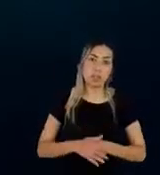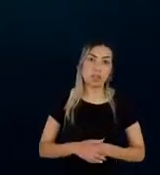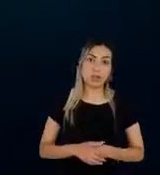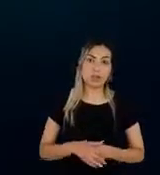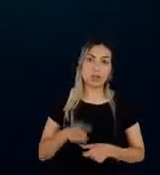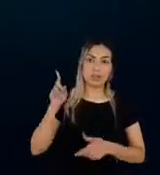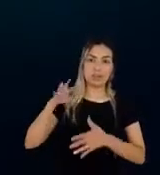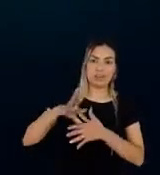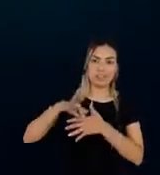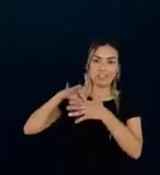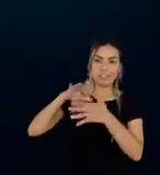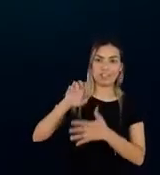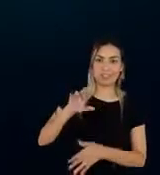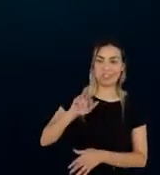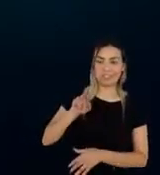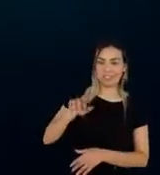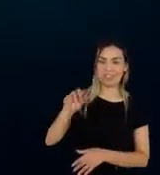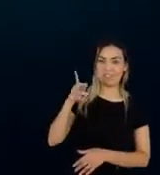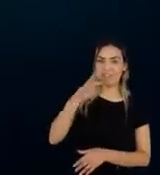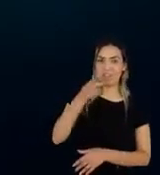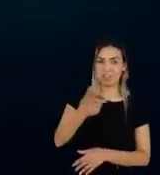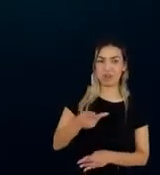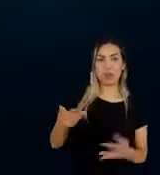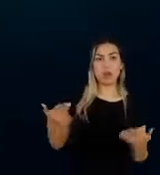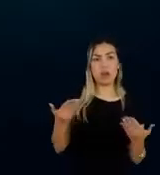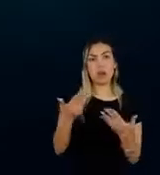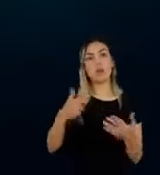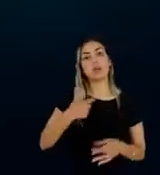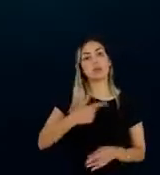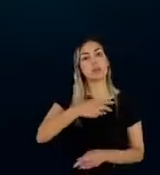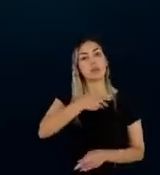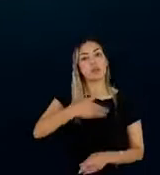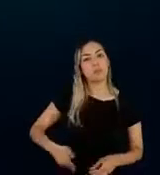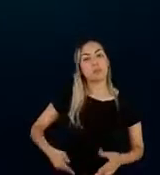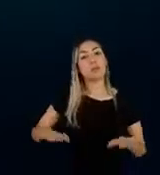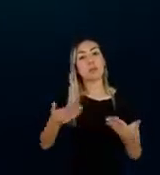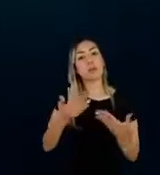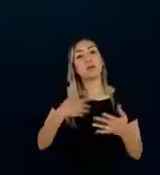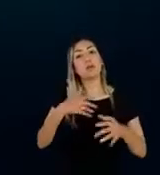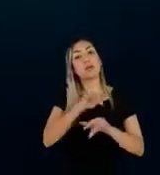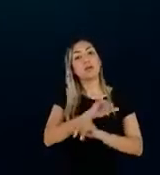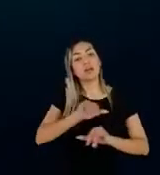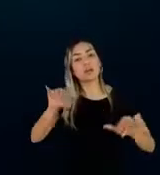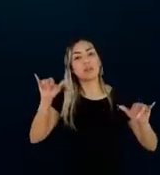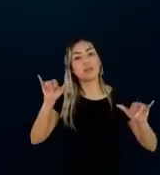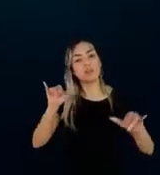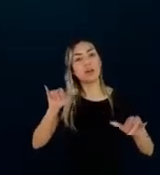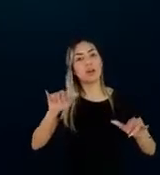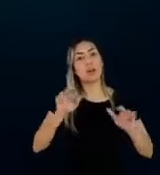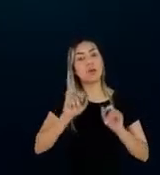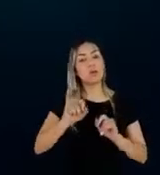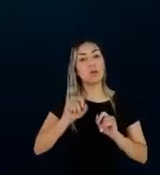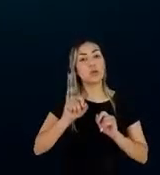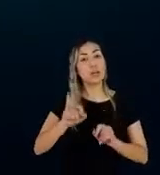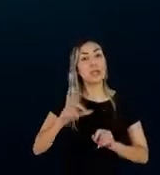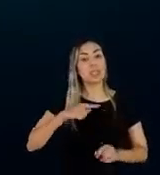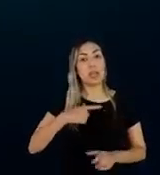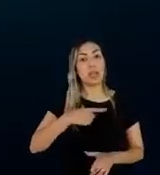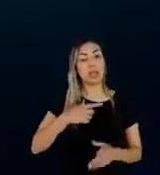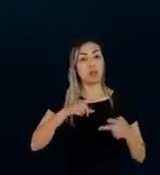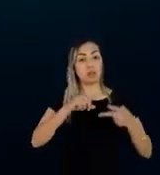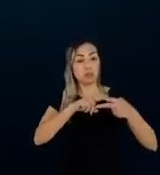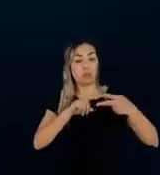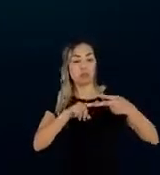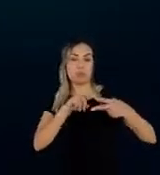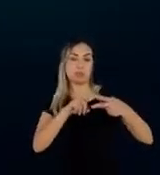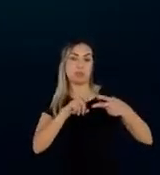Elisa já mencionou, estamos assim, em consulta pública, só vou retificar aqui que temos duas formas de participação social,